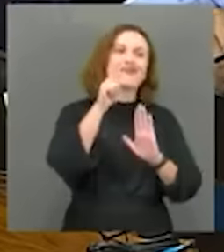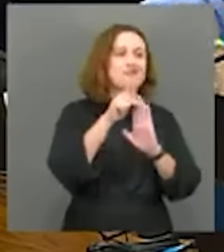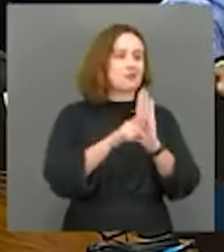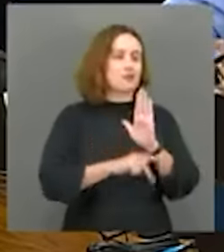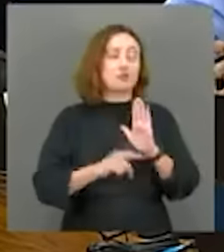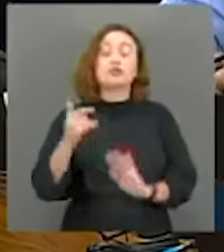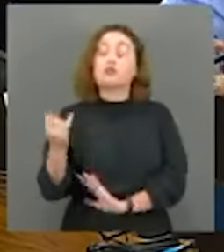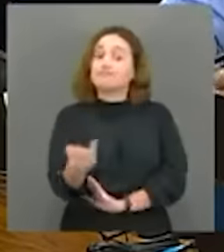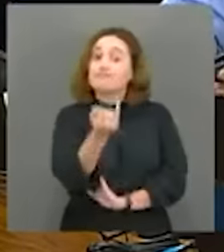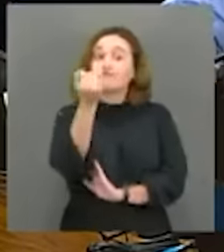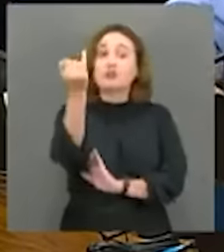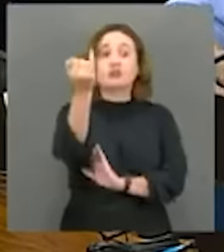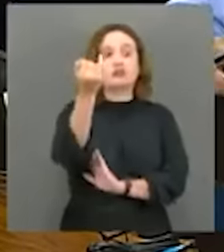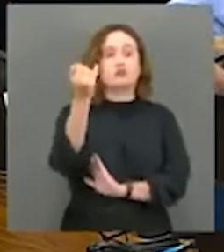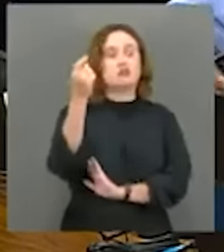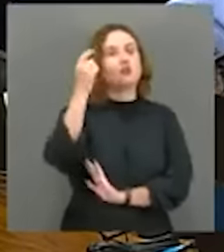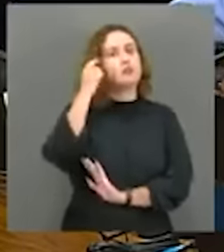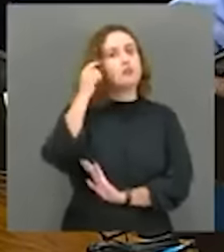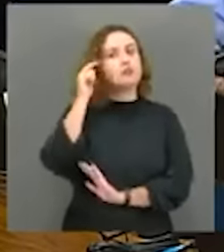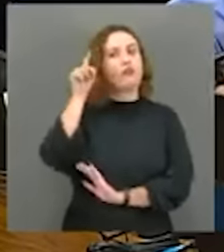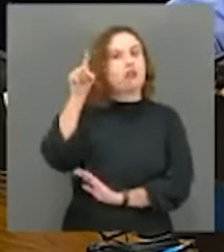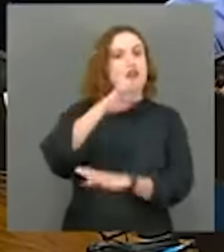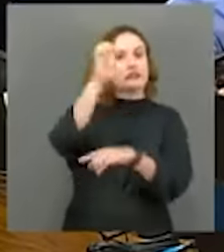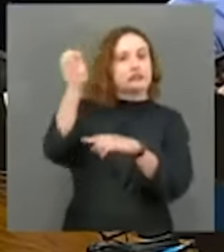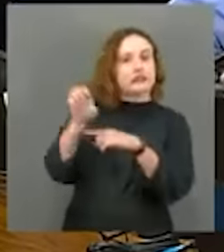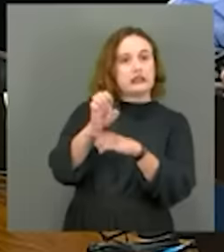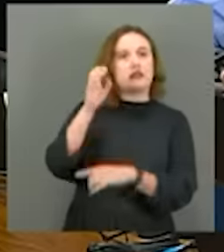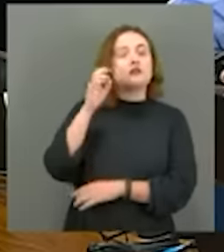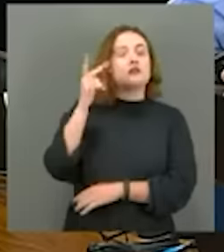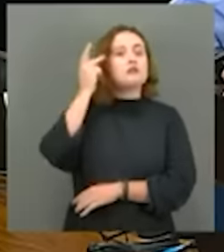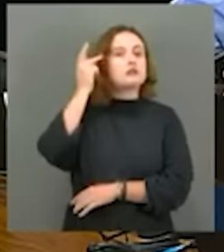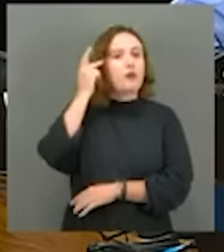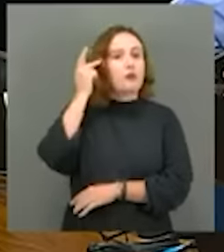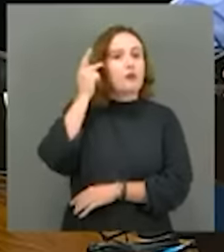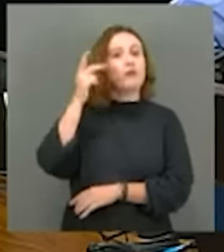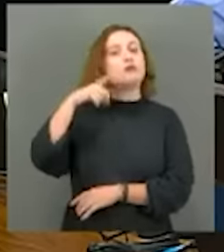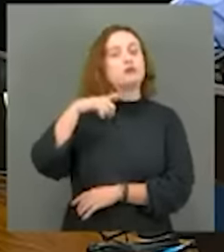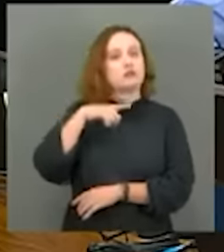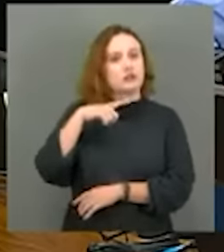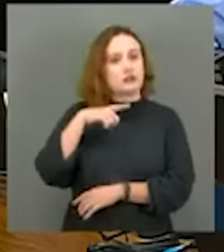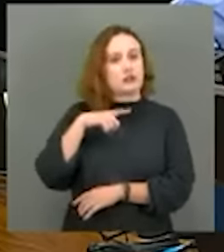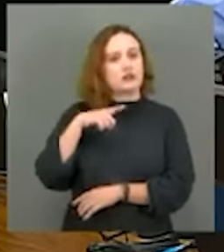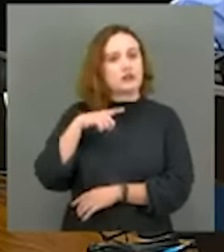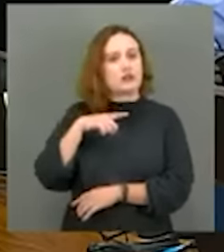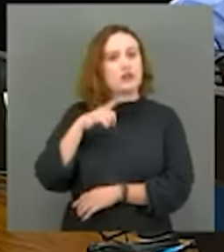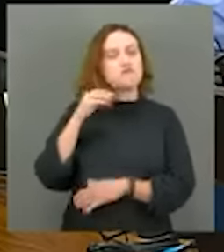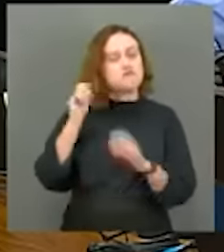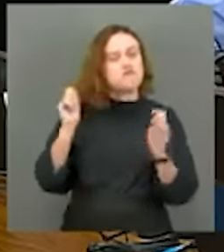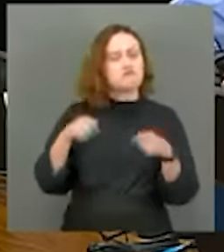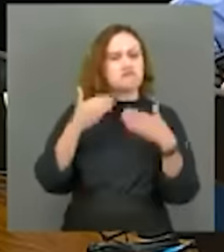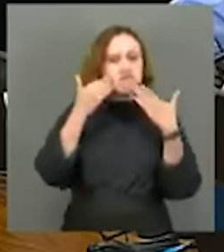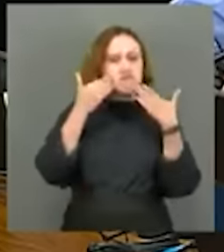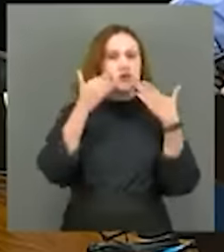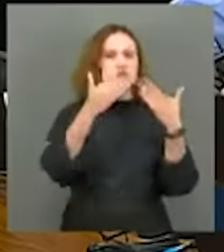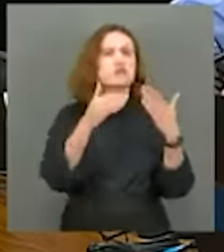que no Estado de São Paulo que ainda é um estado que tem eh conseguido apresentar bons números